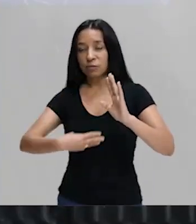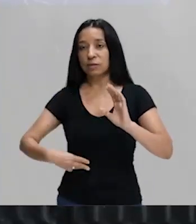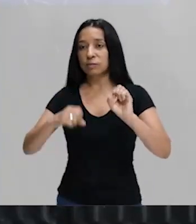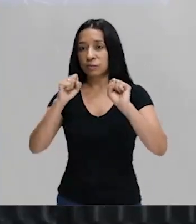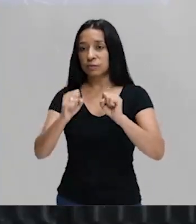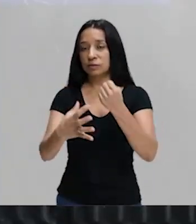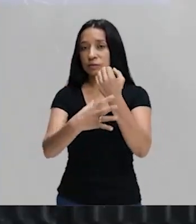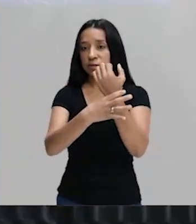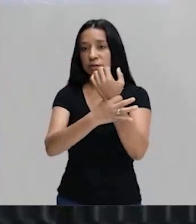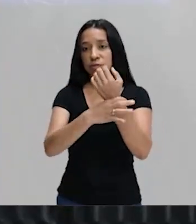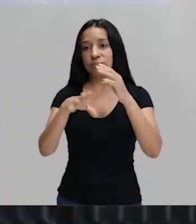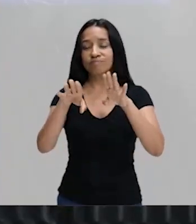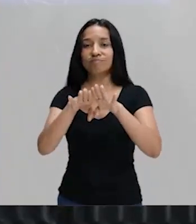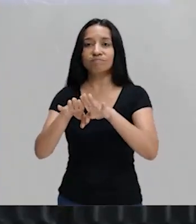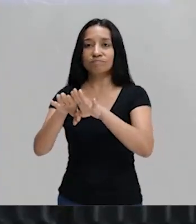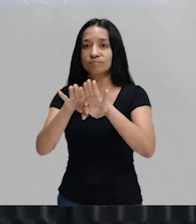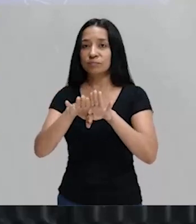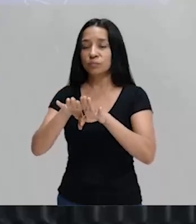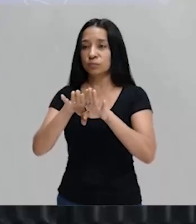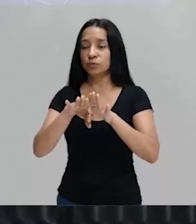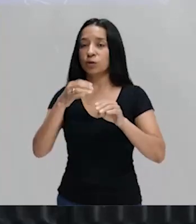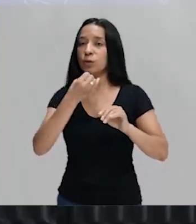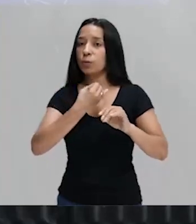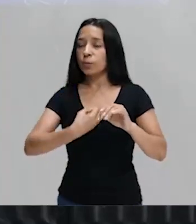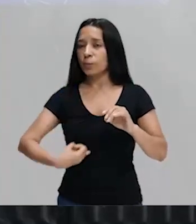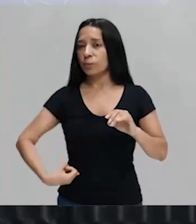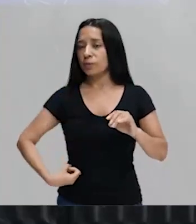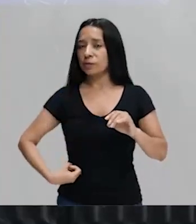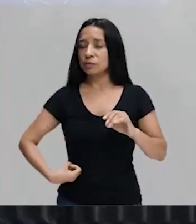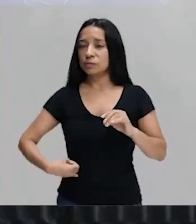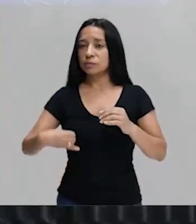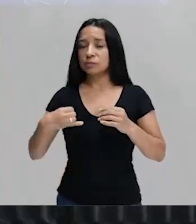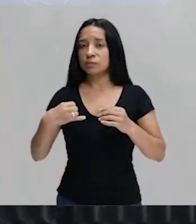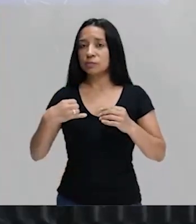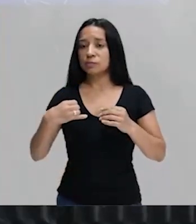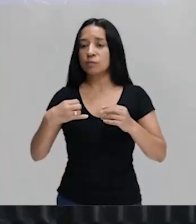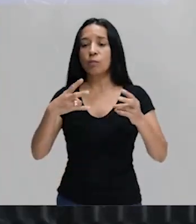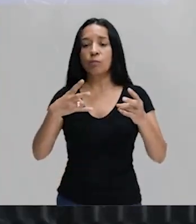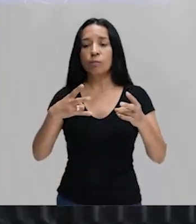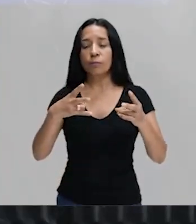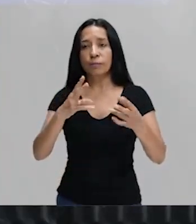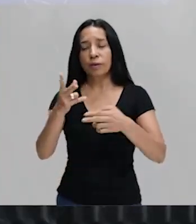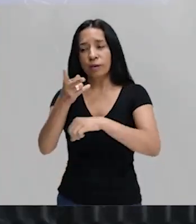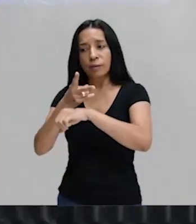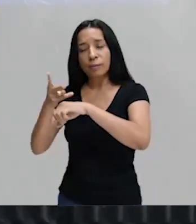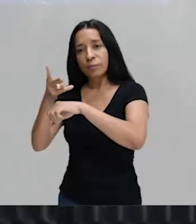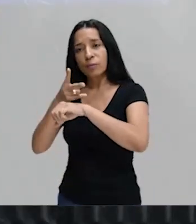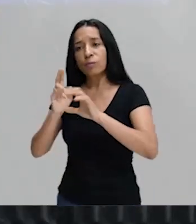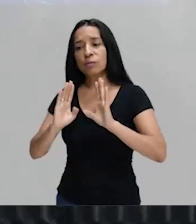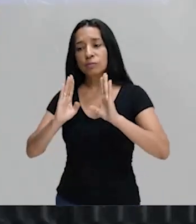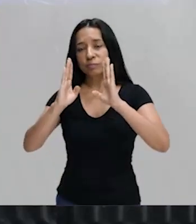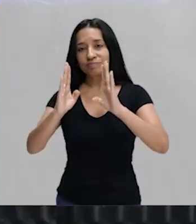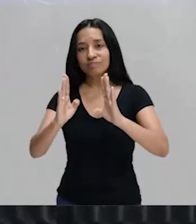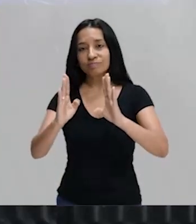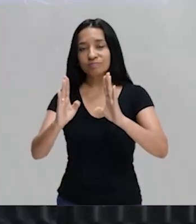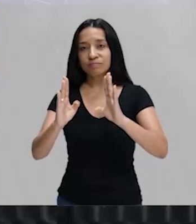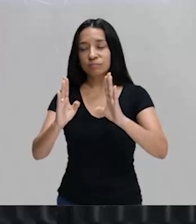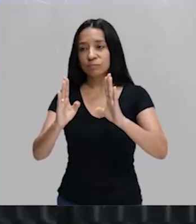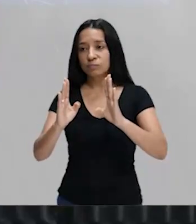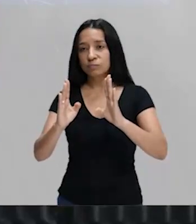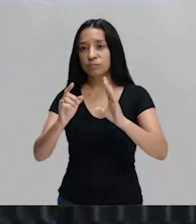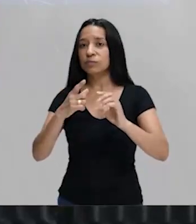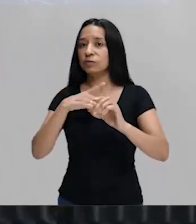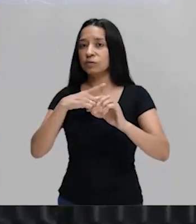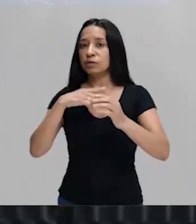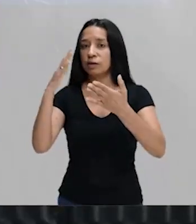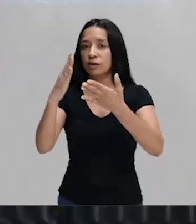pudesse garantir uma estabilidade. E o imperador, ele vai em busca dessa centralização. E ele